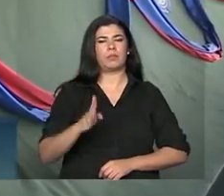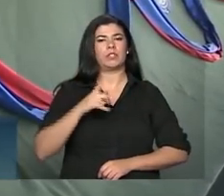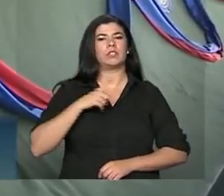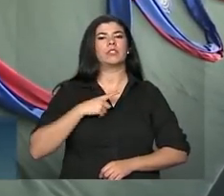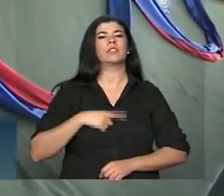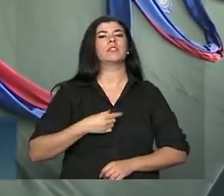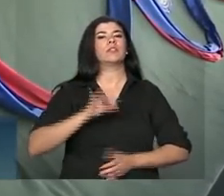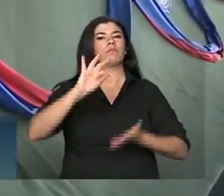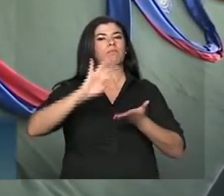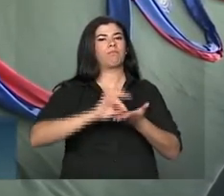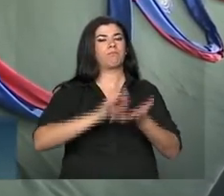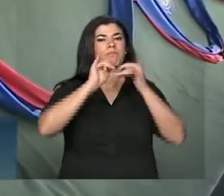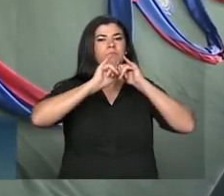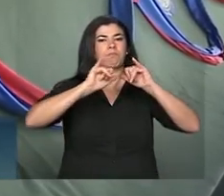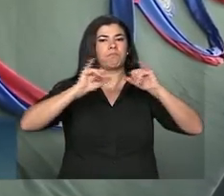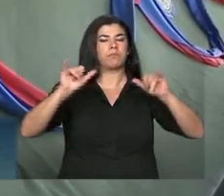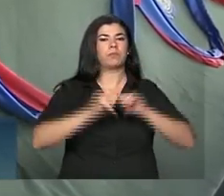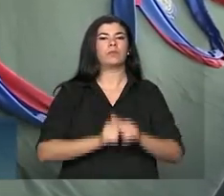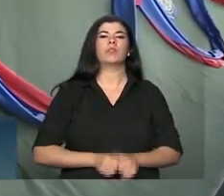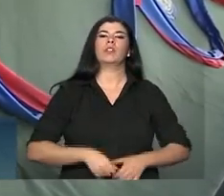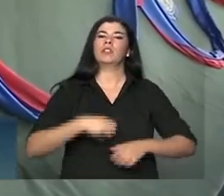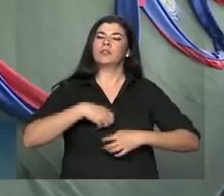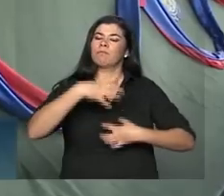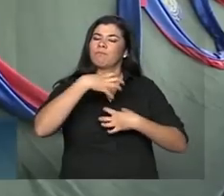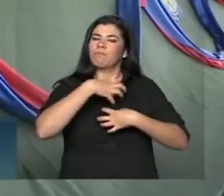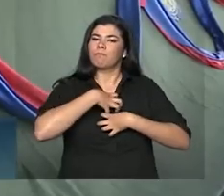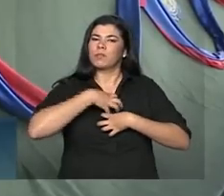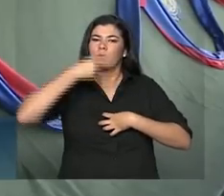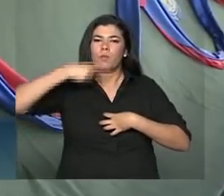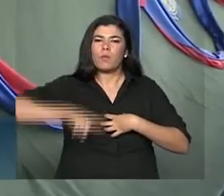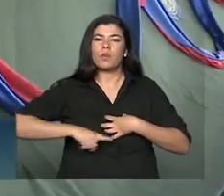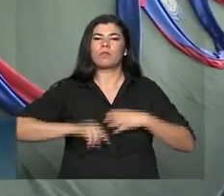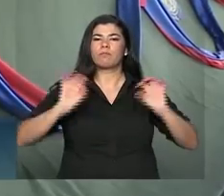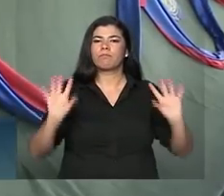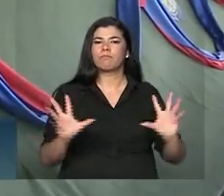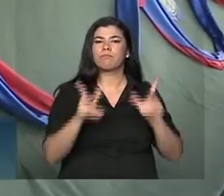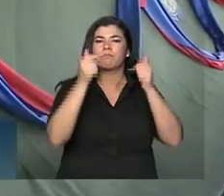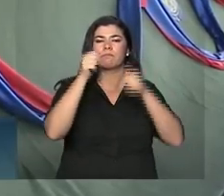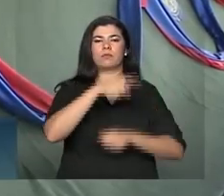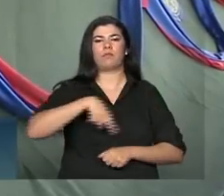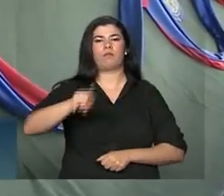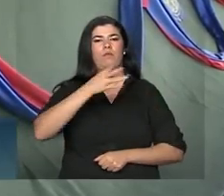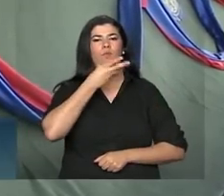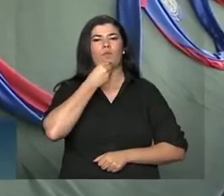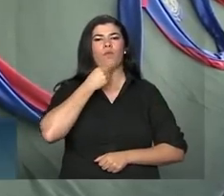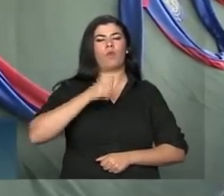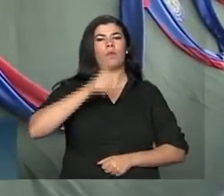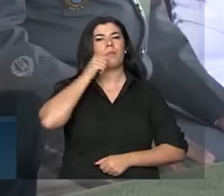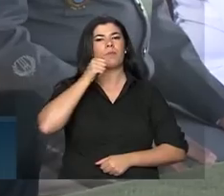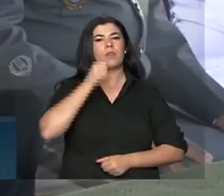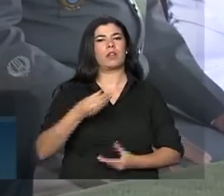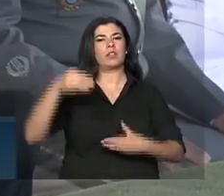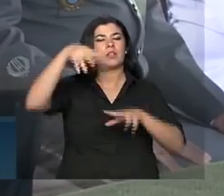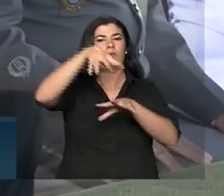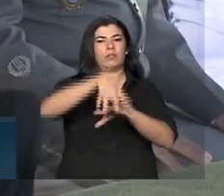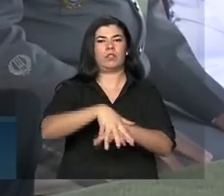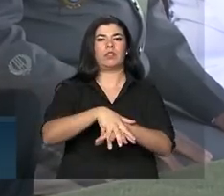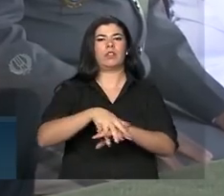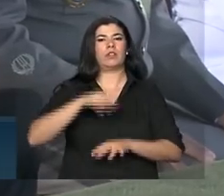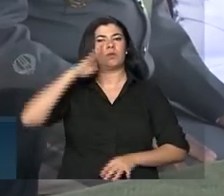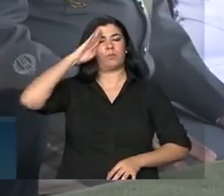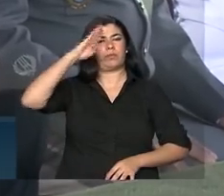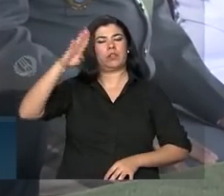o reconhecimento e a sincera homenagem aos homens e mulheres que integram nossa força